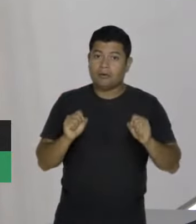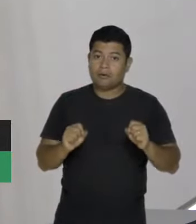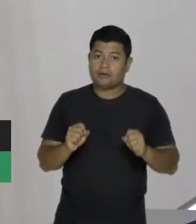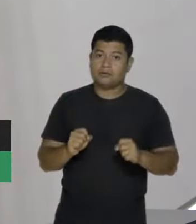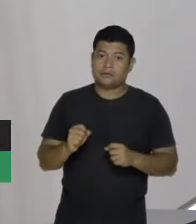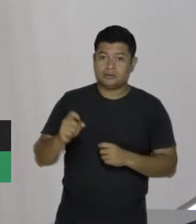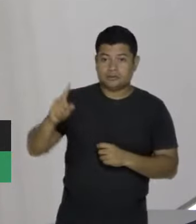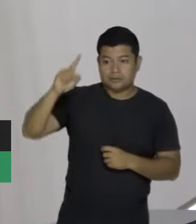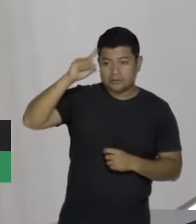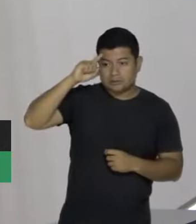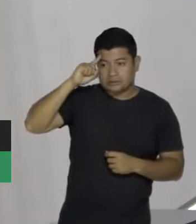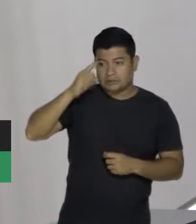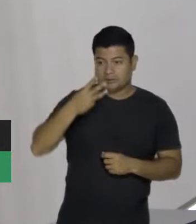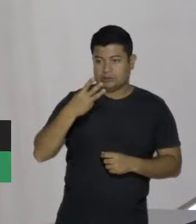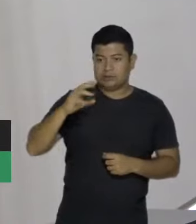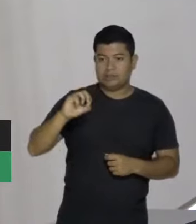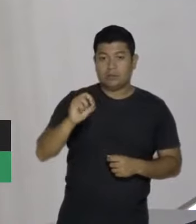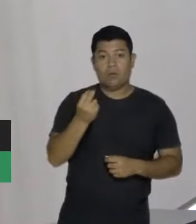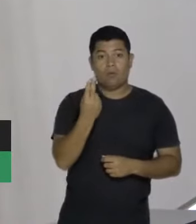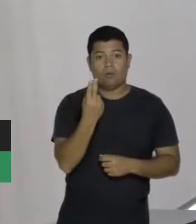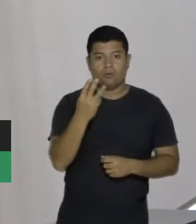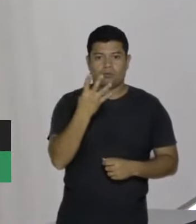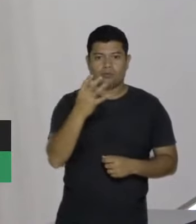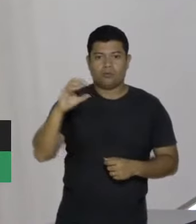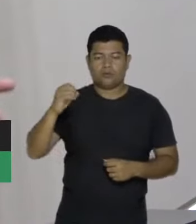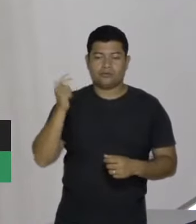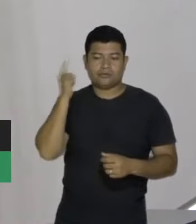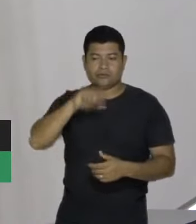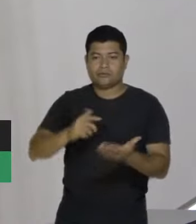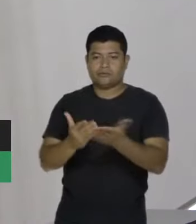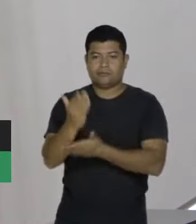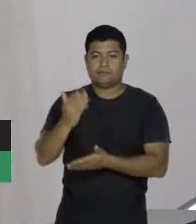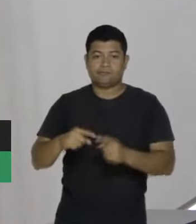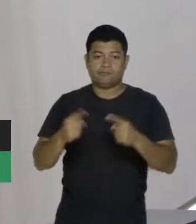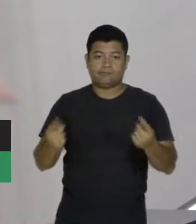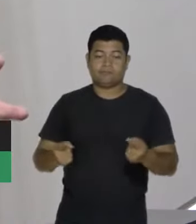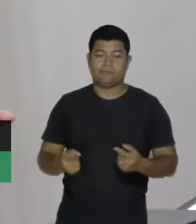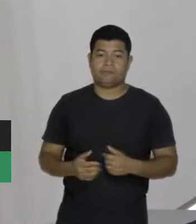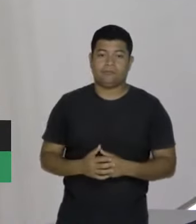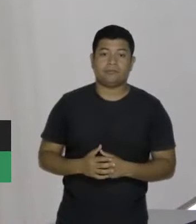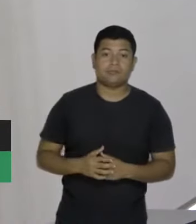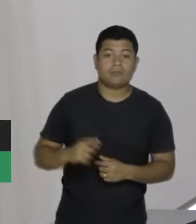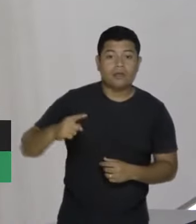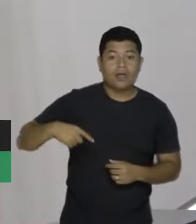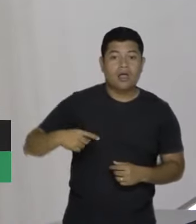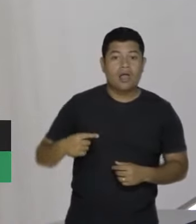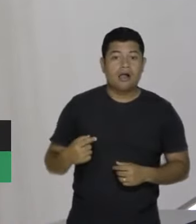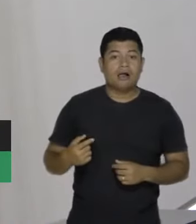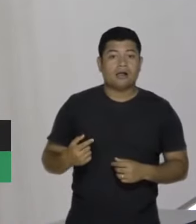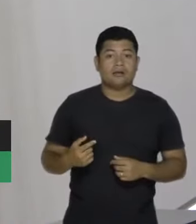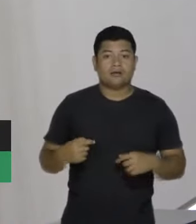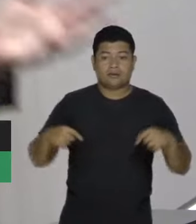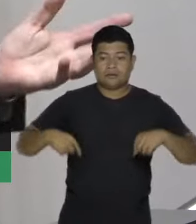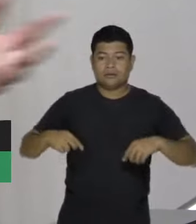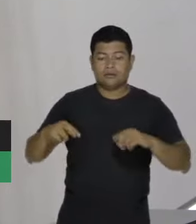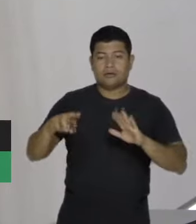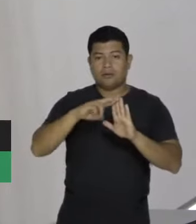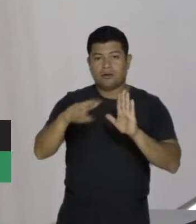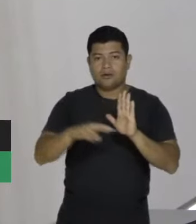30 a 40 dias para aprovação. Então, é uma norma da casa